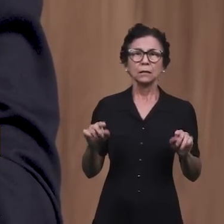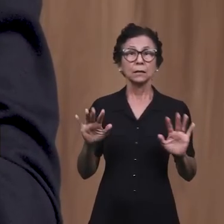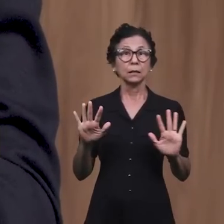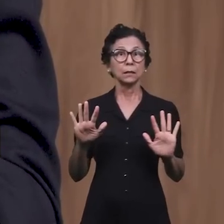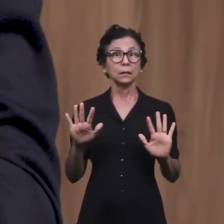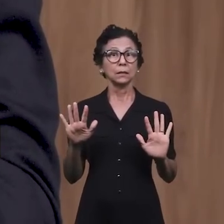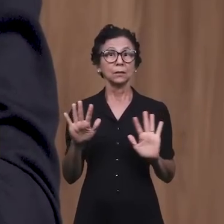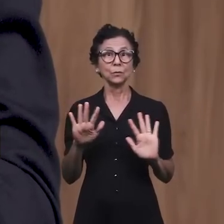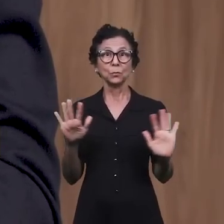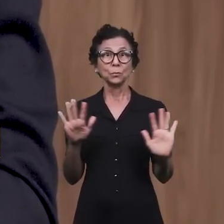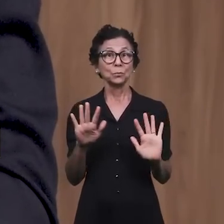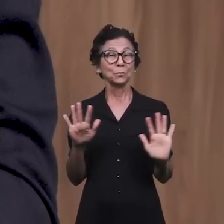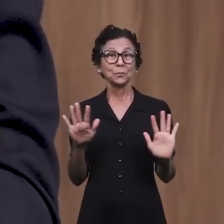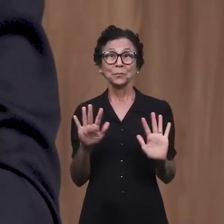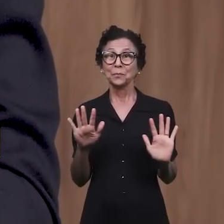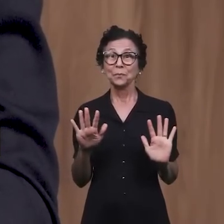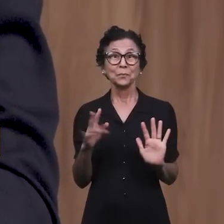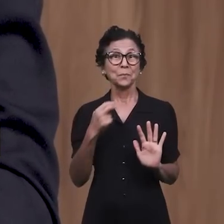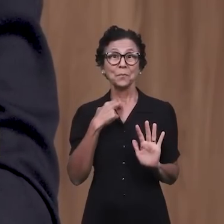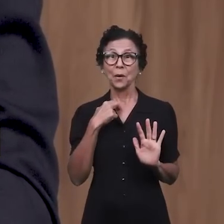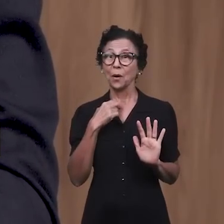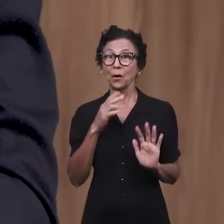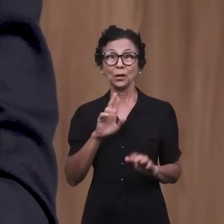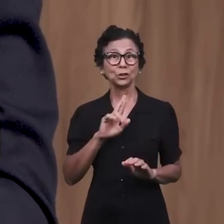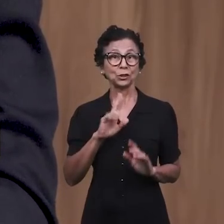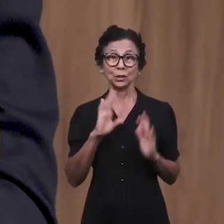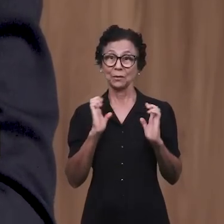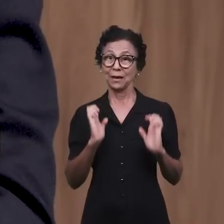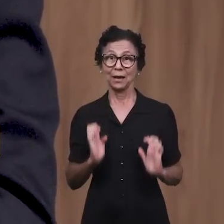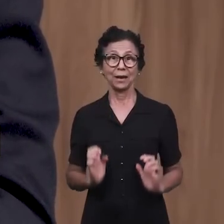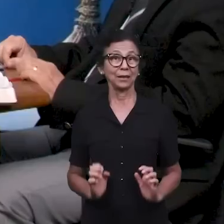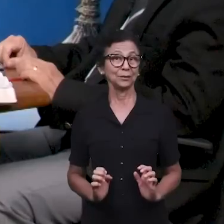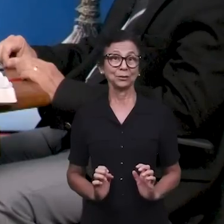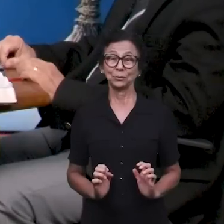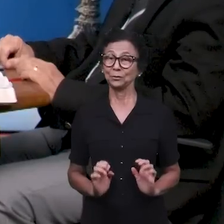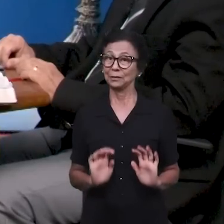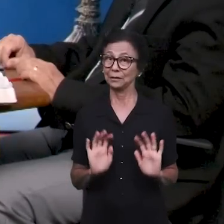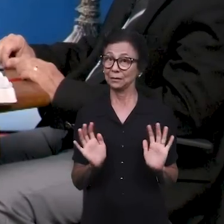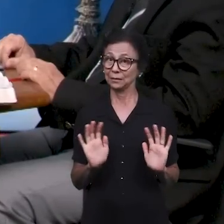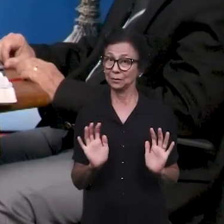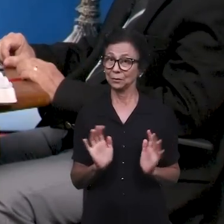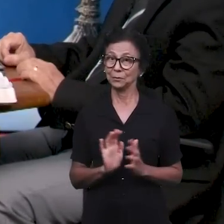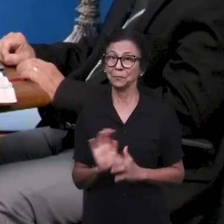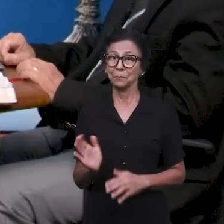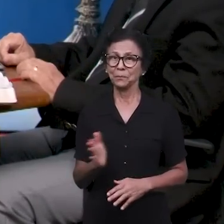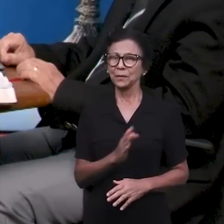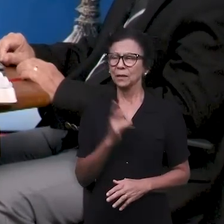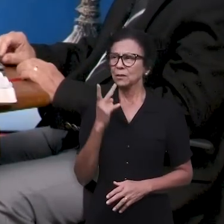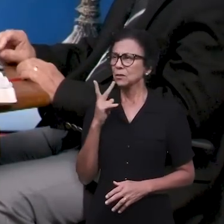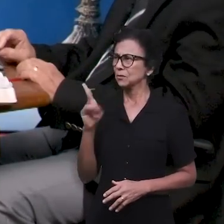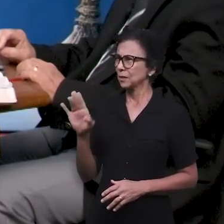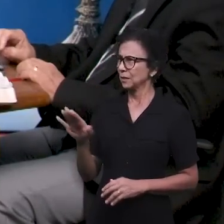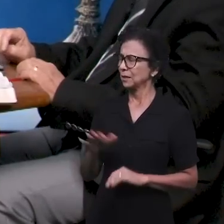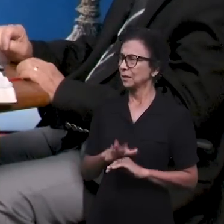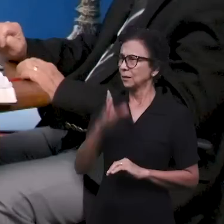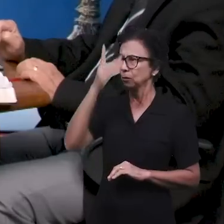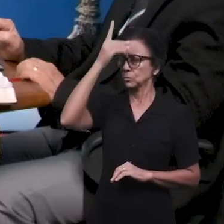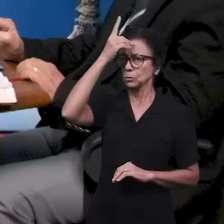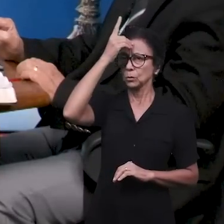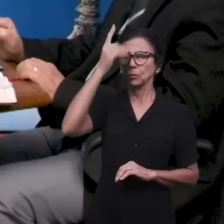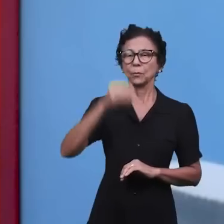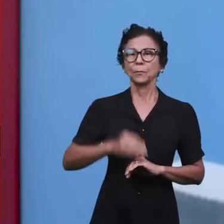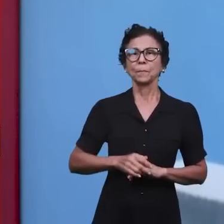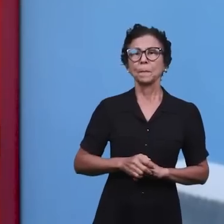ser usado. Não é ético para o pastor isso. Eu já tive situações, Gilson, o senhor deu um tom que um cidadão,